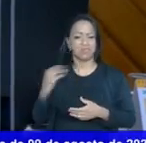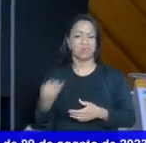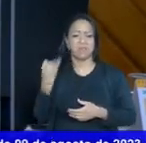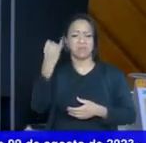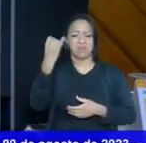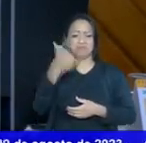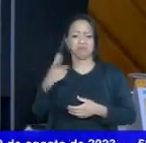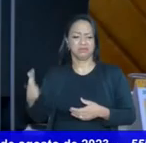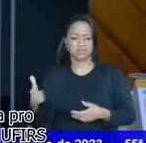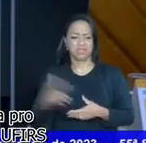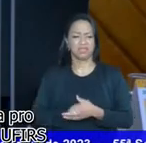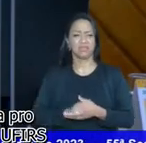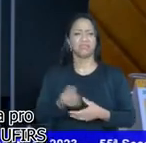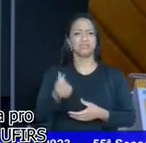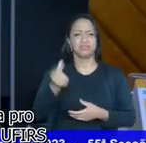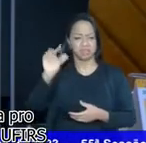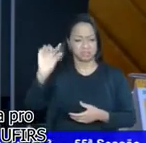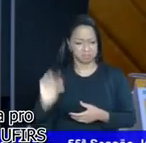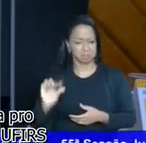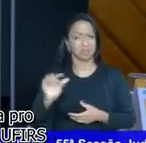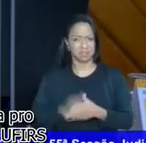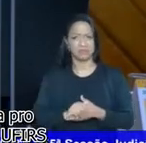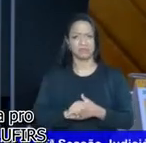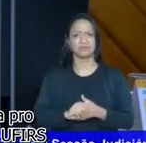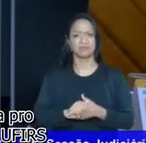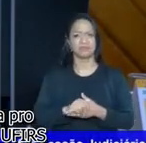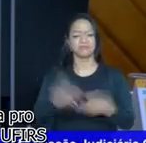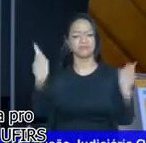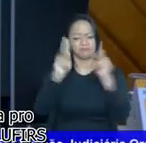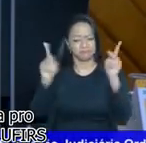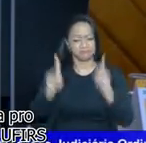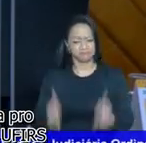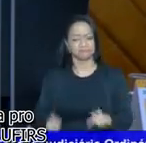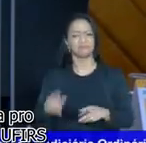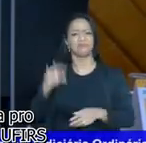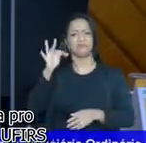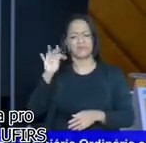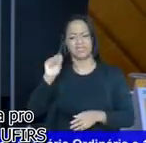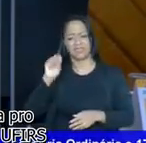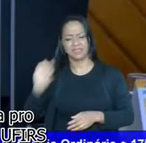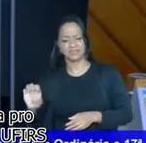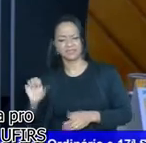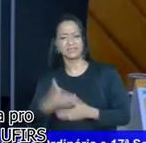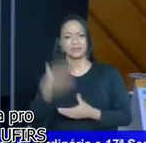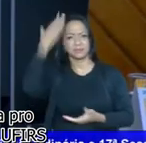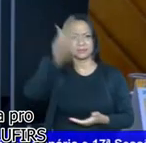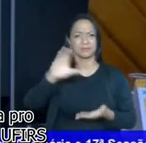valores são pequenos, está pacificado no TSE. E o que é insignificância para o TSE em prestação de contas?